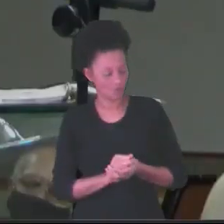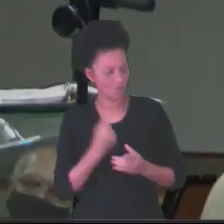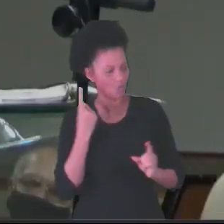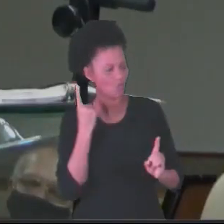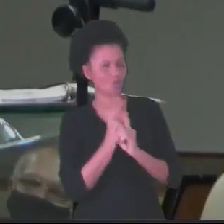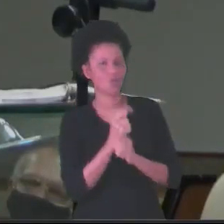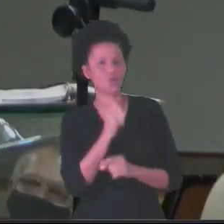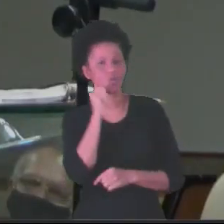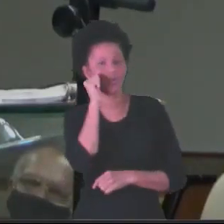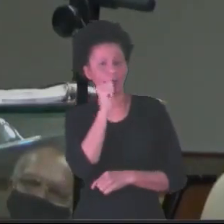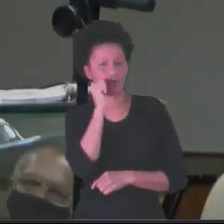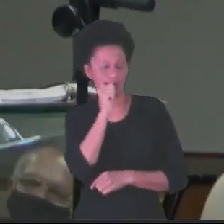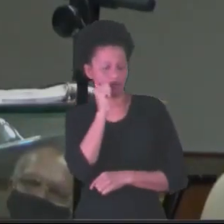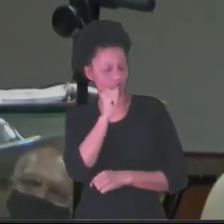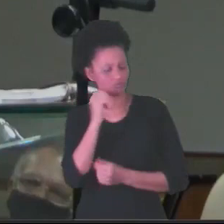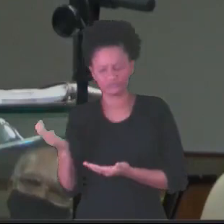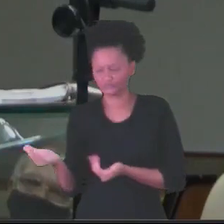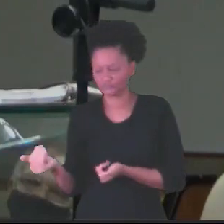senhora